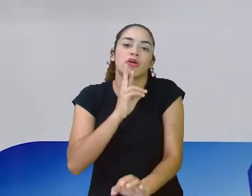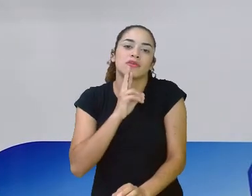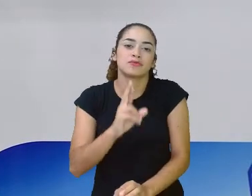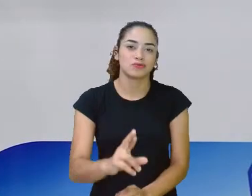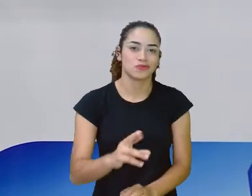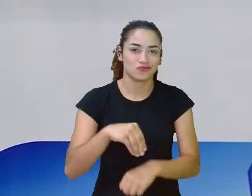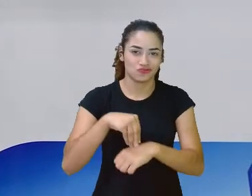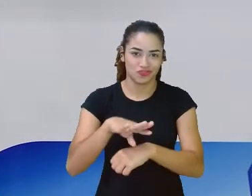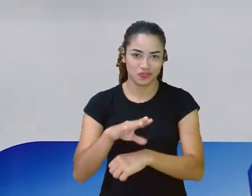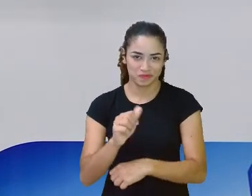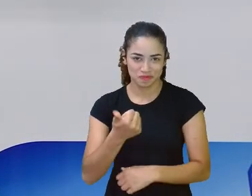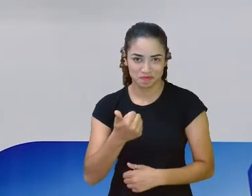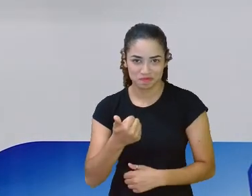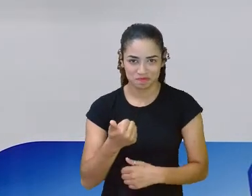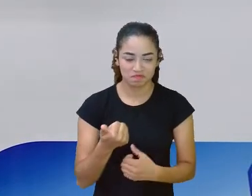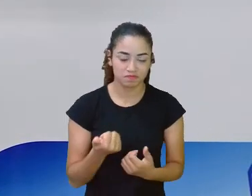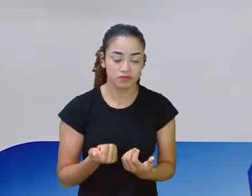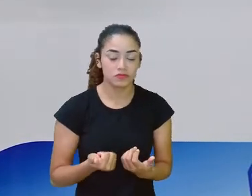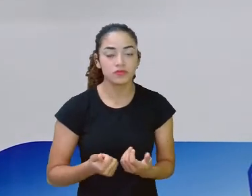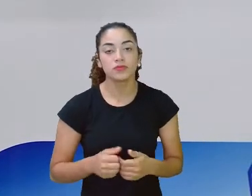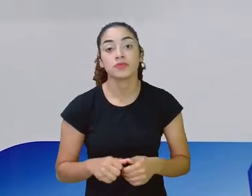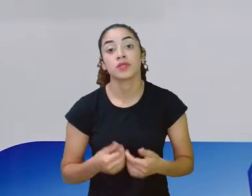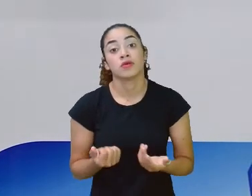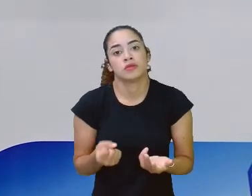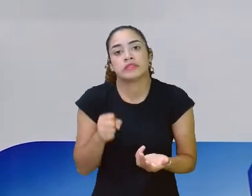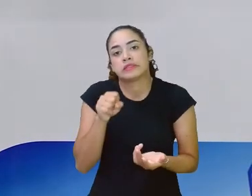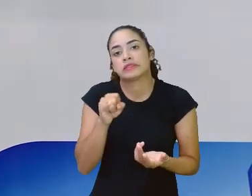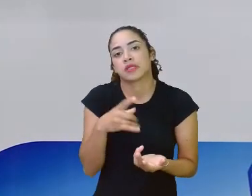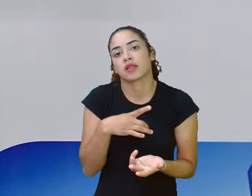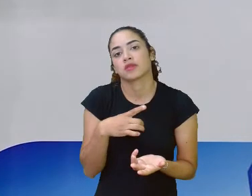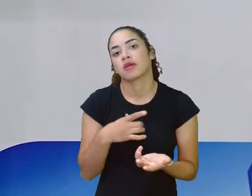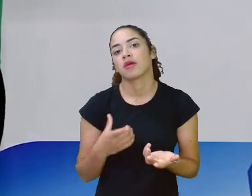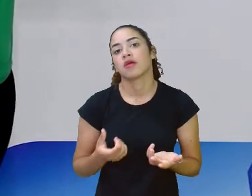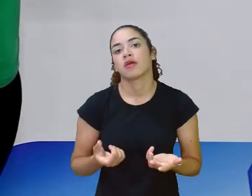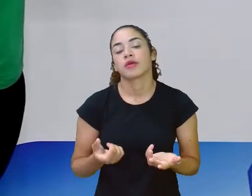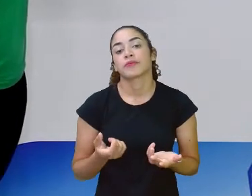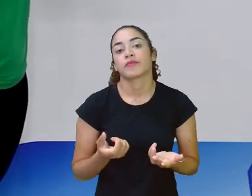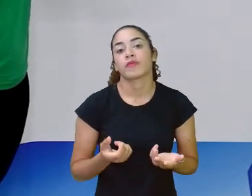essa dica. Observem, se tem aqui